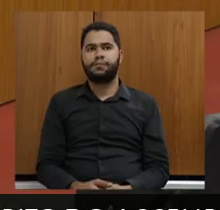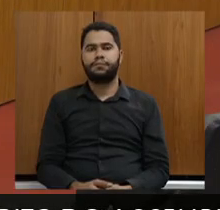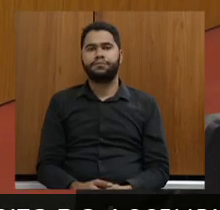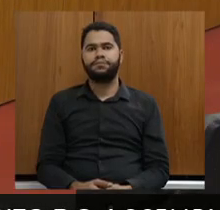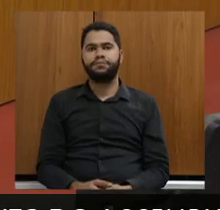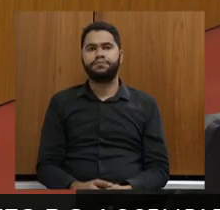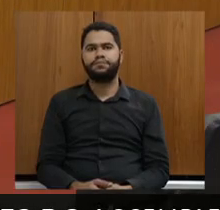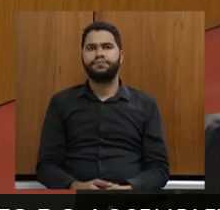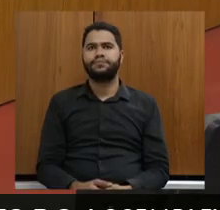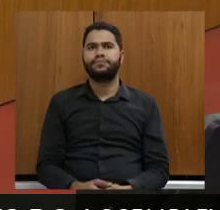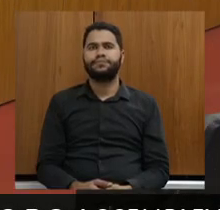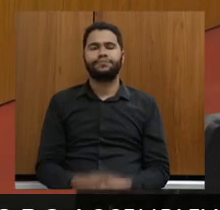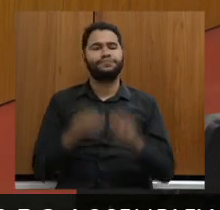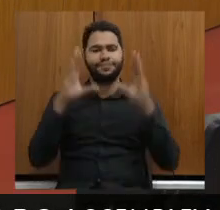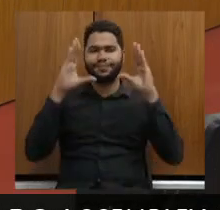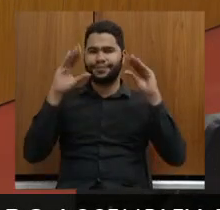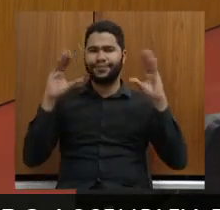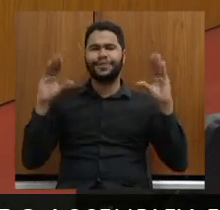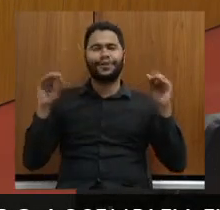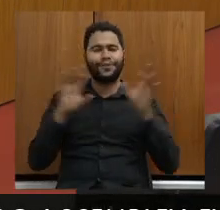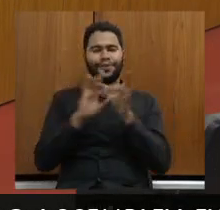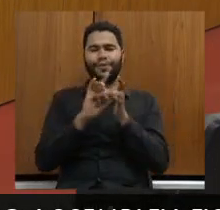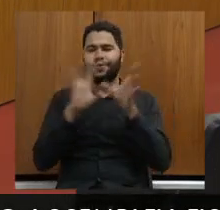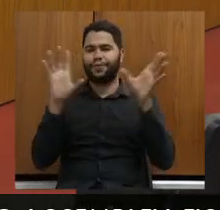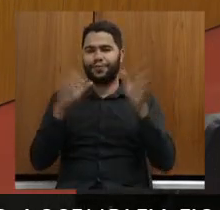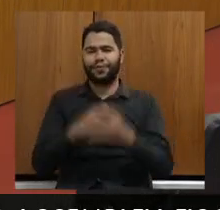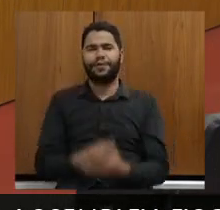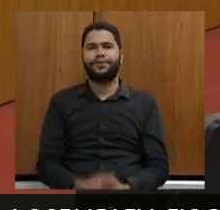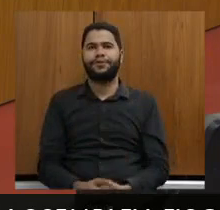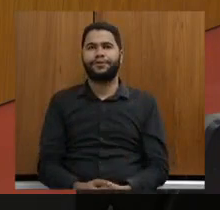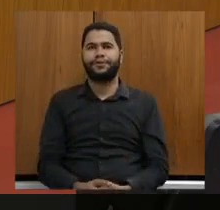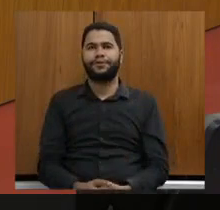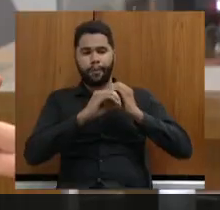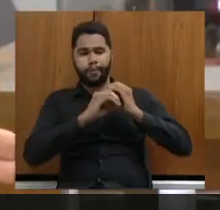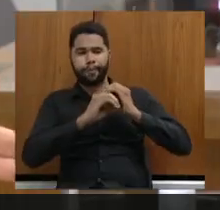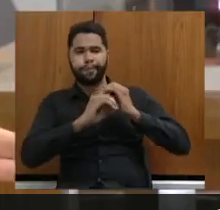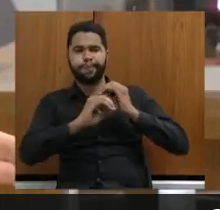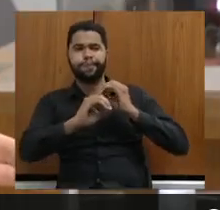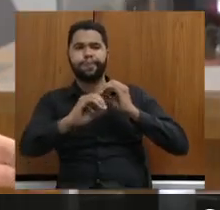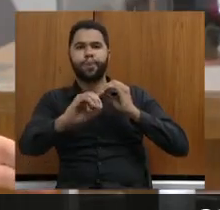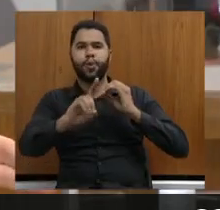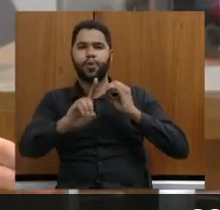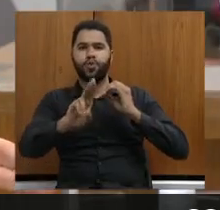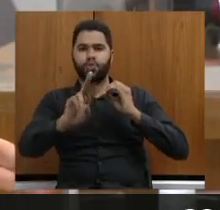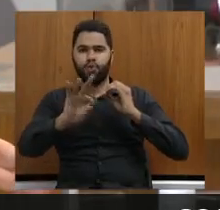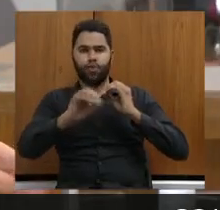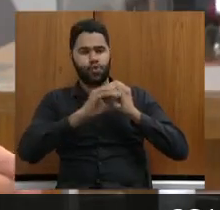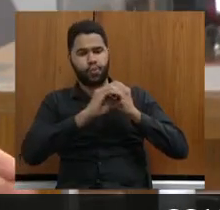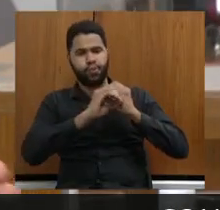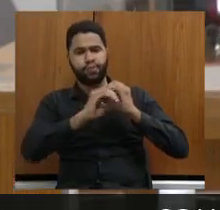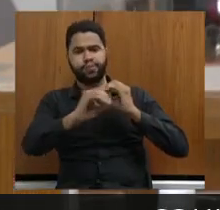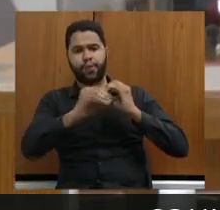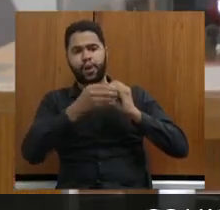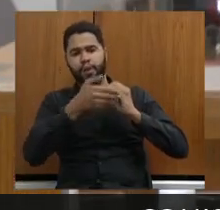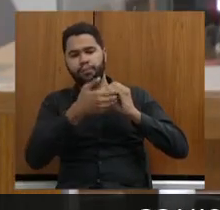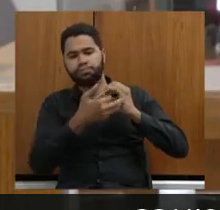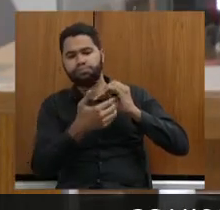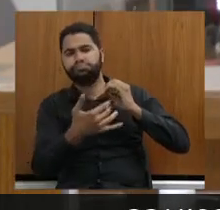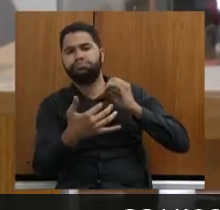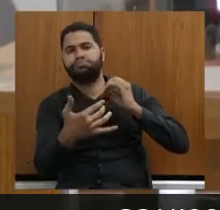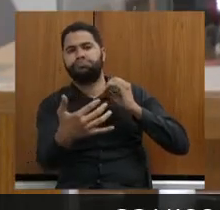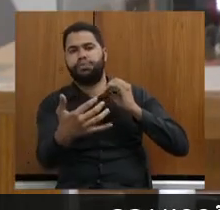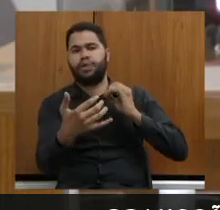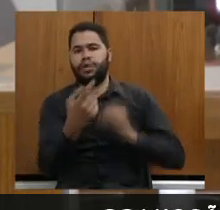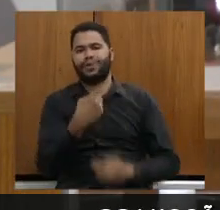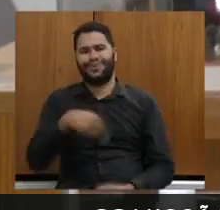e a tranquilo fique à vontade fica dando suspendemos a gente sistema ter furado e nós sabemos que o governo